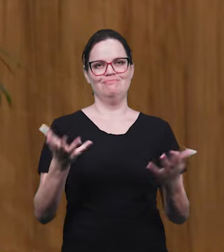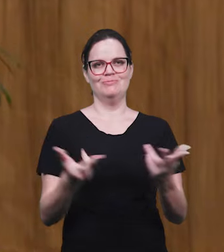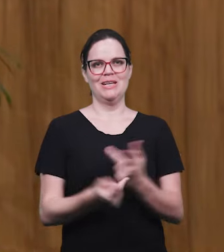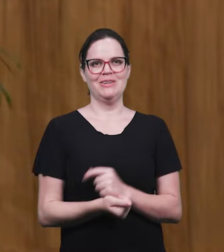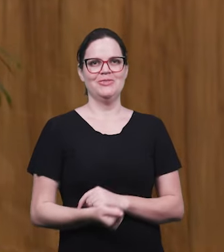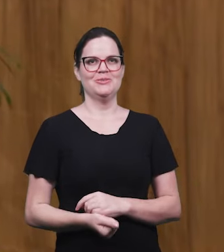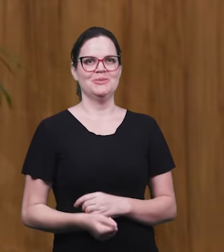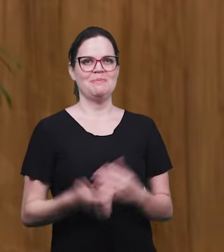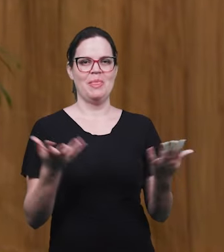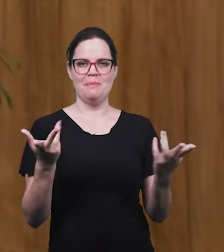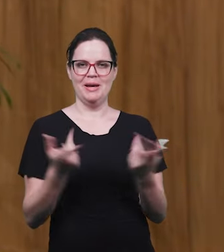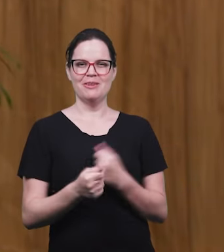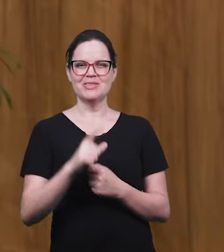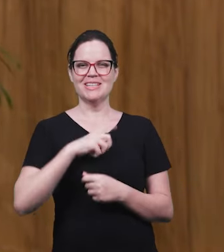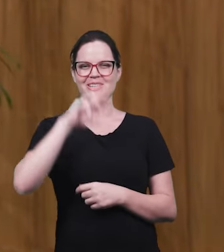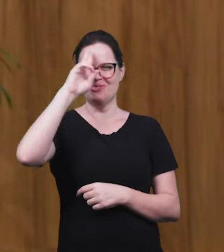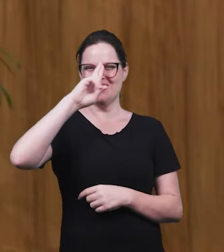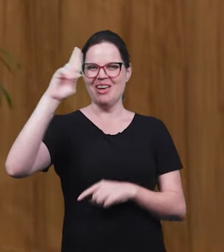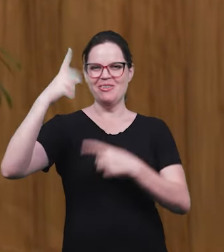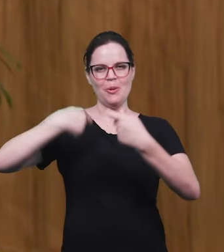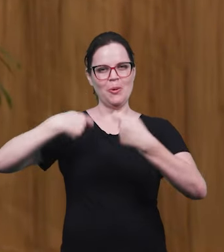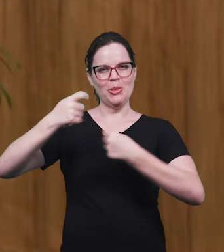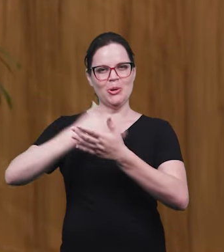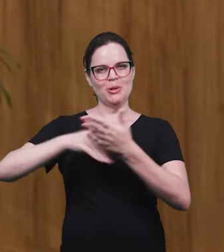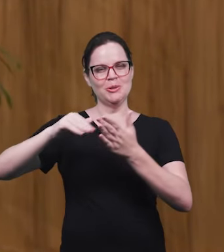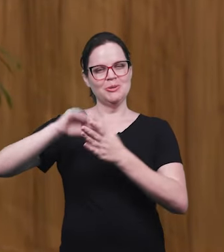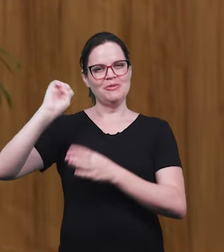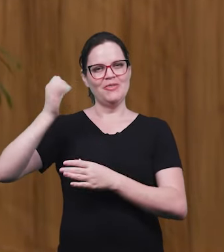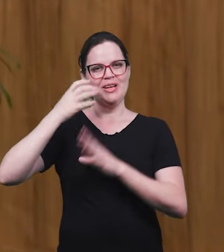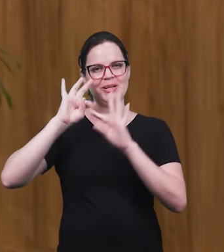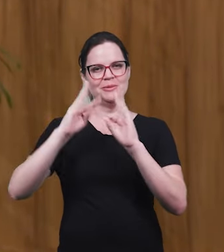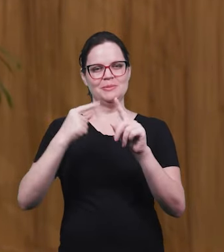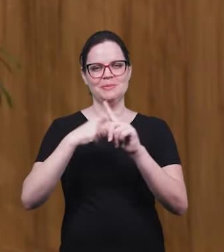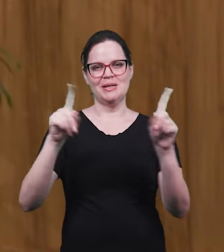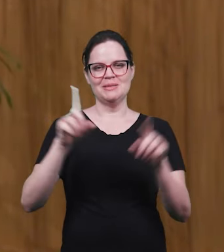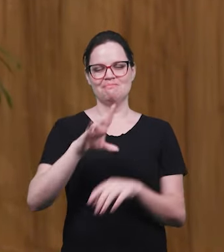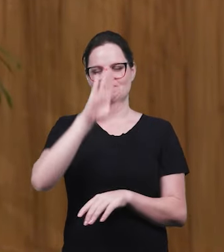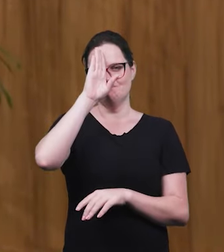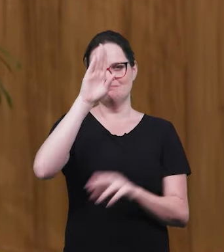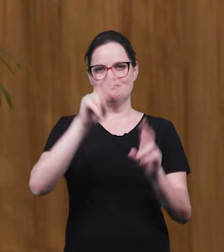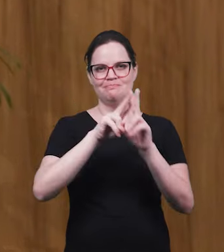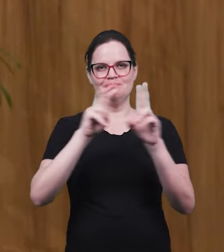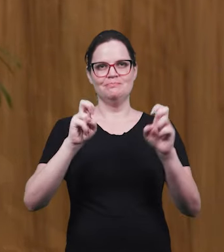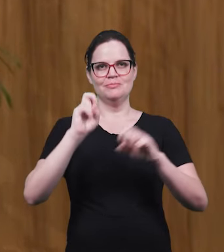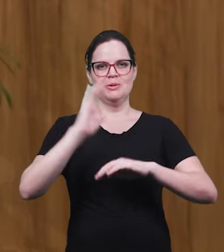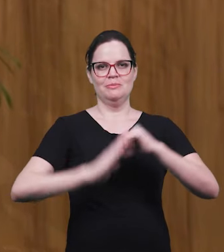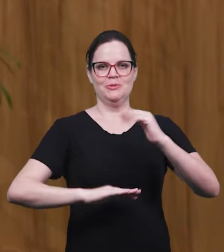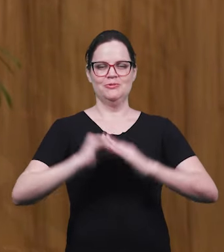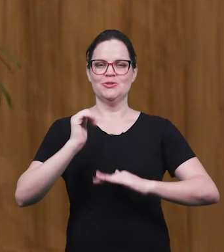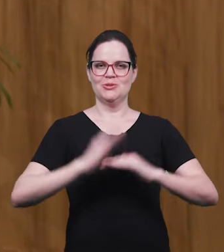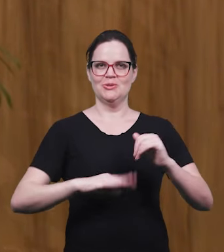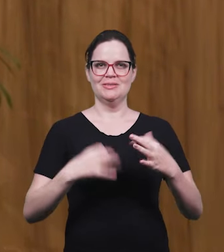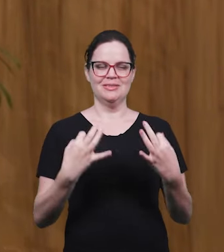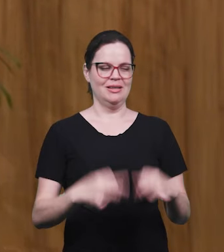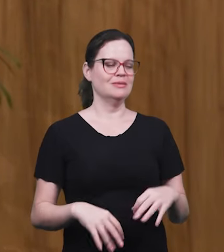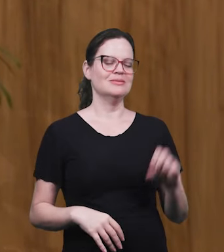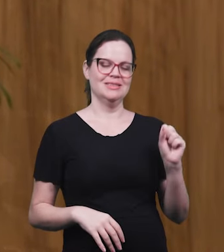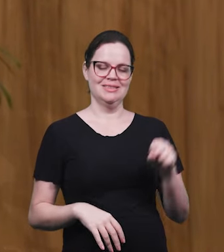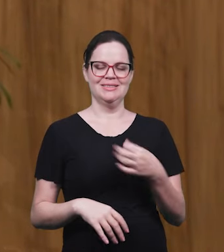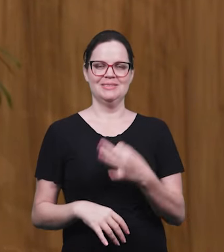nós temos a bênção e a direção do Senhor, né, governando as nossas vidas, principalmente no que diz respeito à nossa atividade profissional.